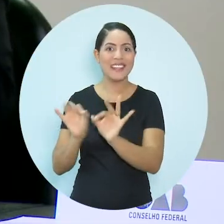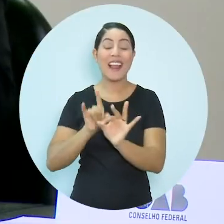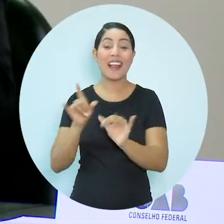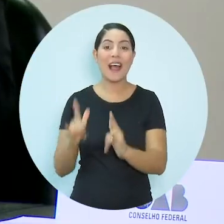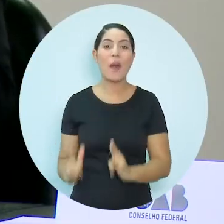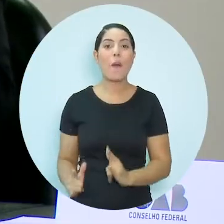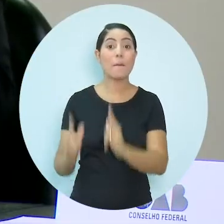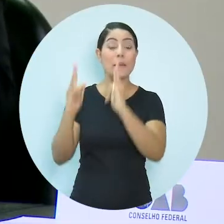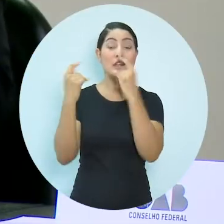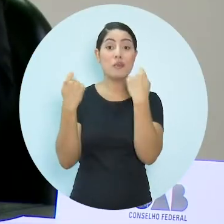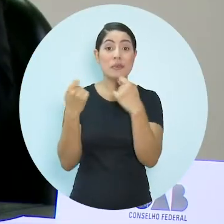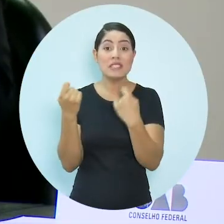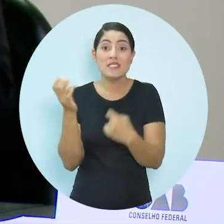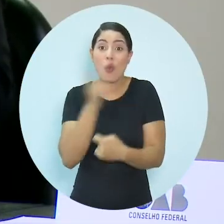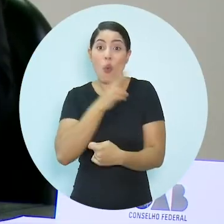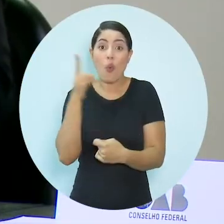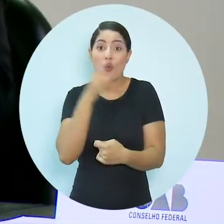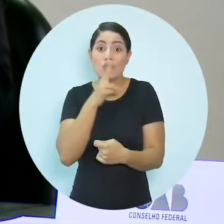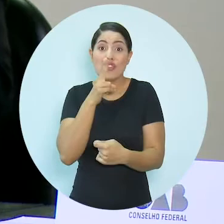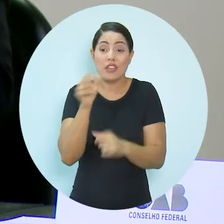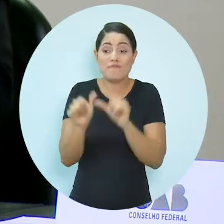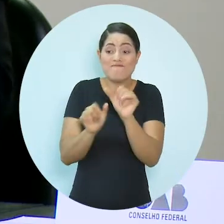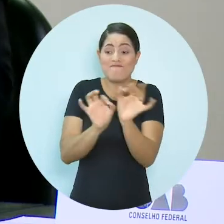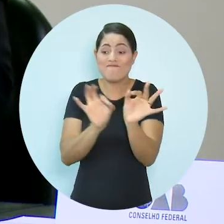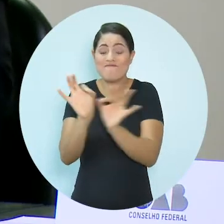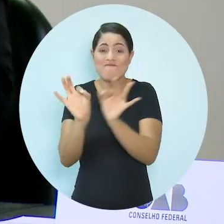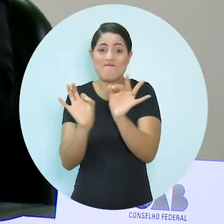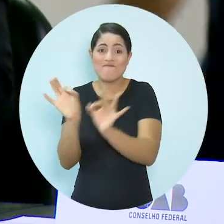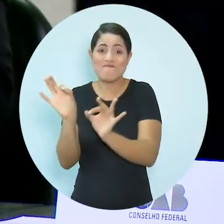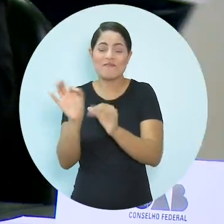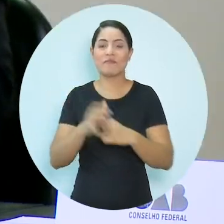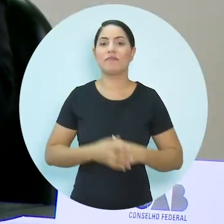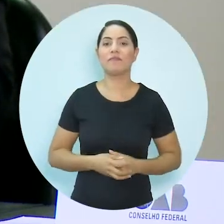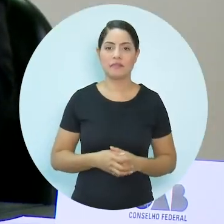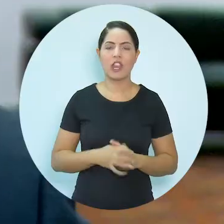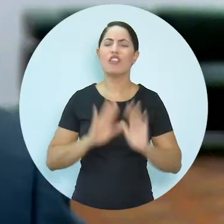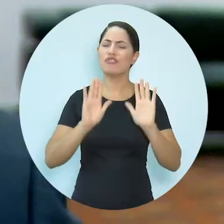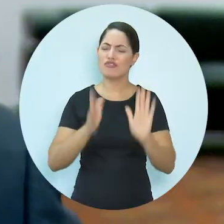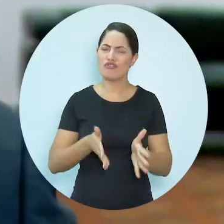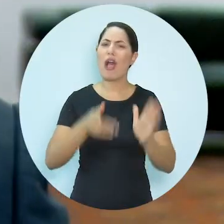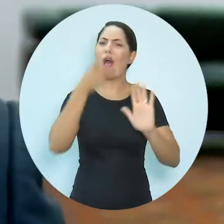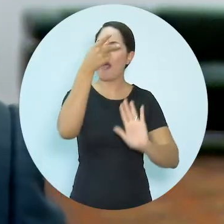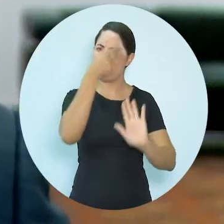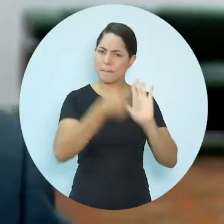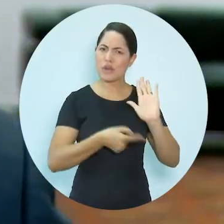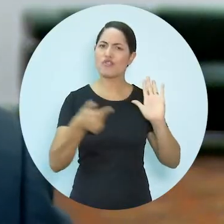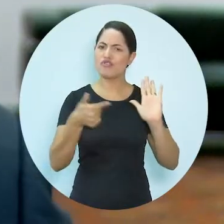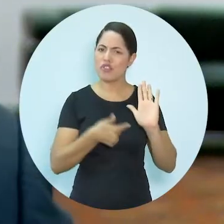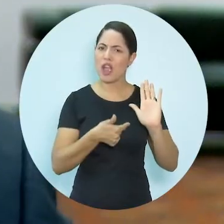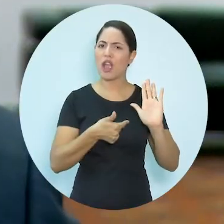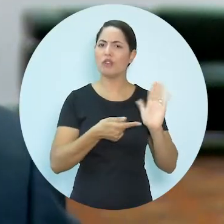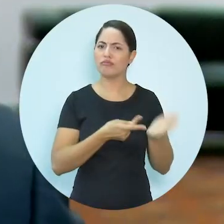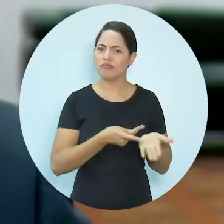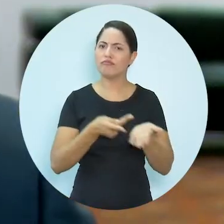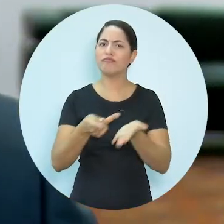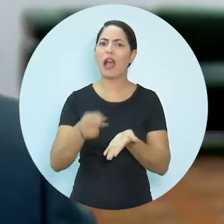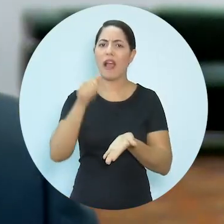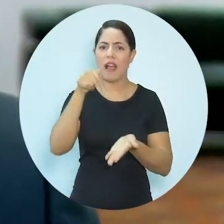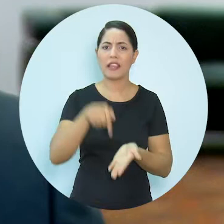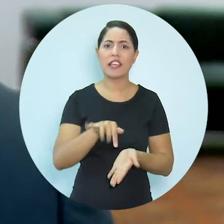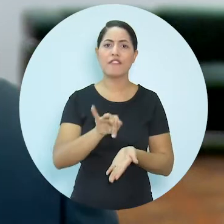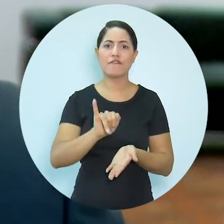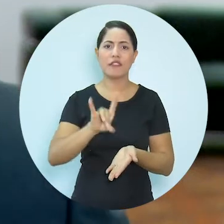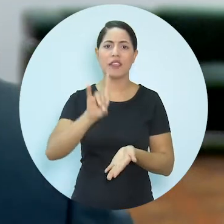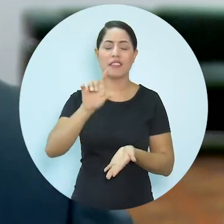seccional, Lúcio Flávio, o prédio precisa urgentemente de reparos. Nós fizemos o projeto, trouxemos aqui ao